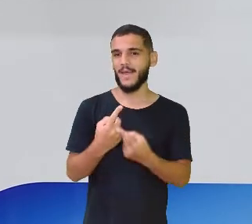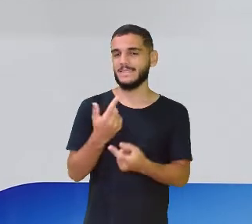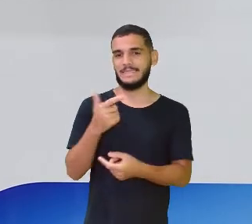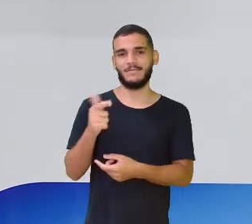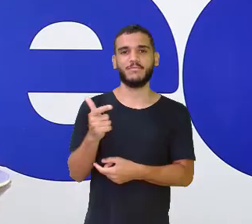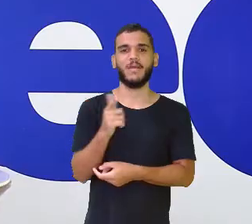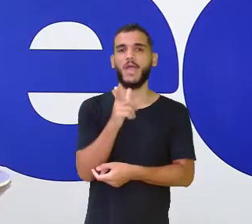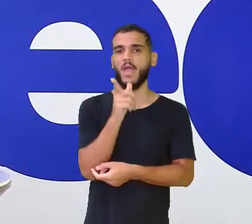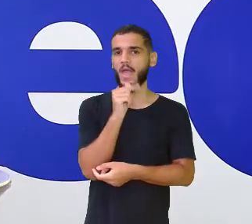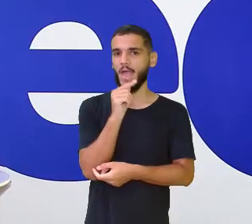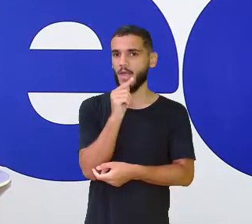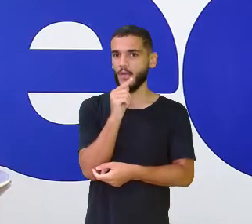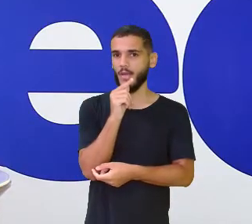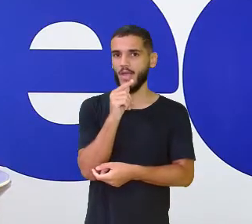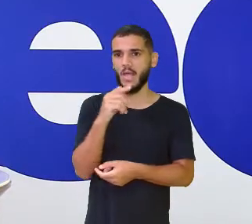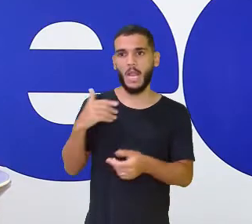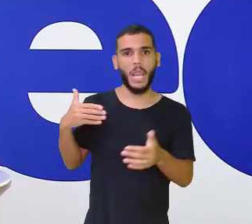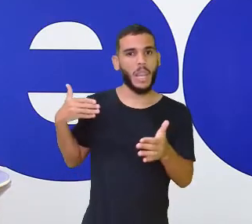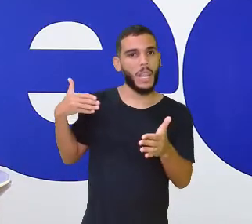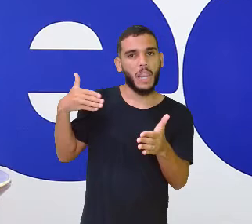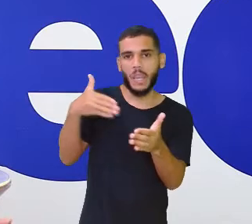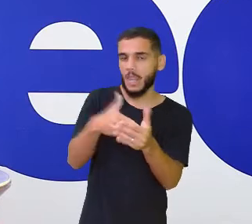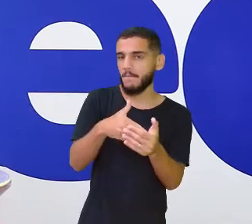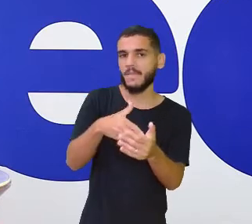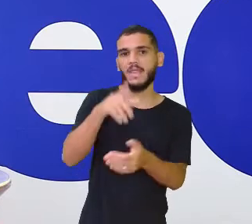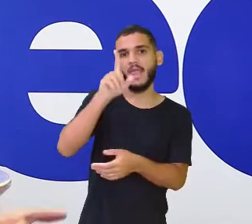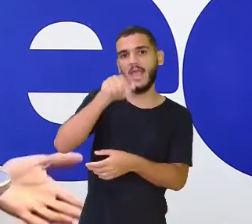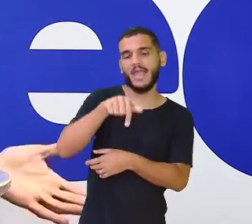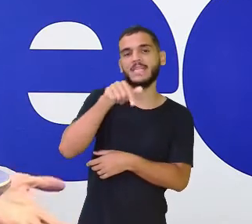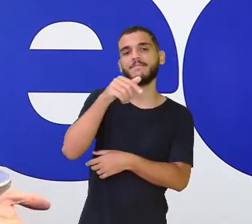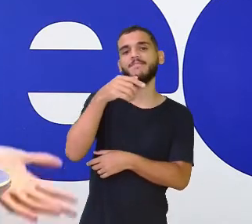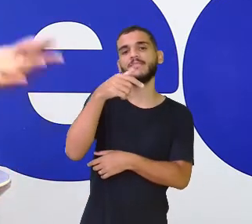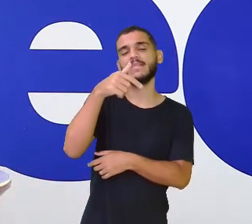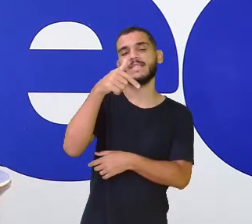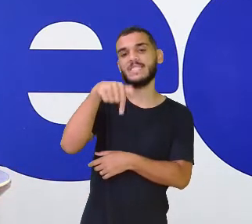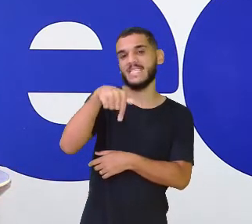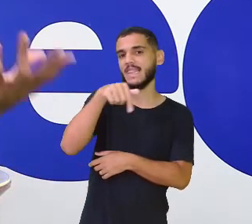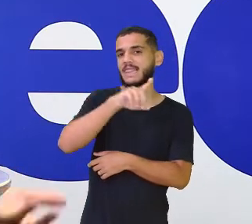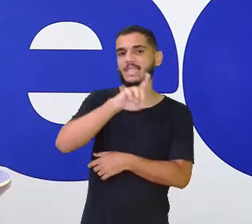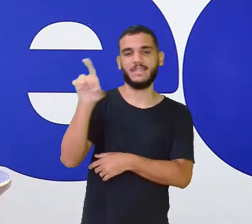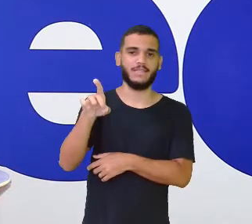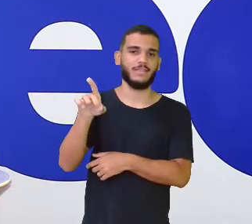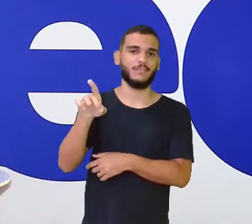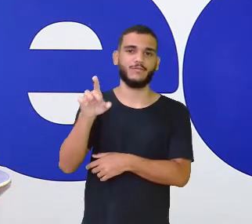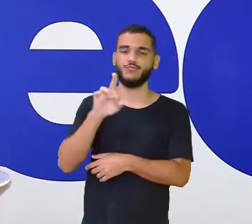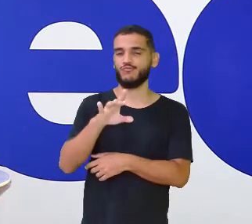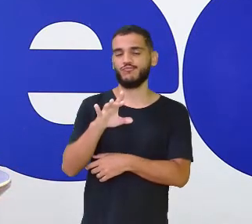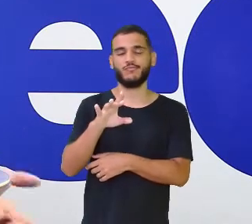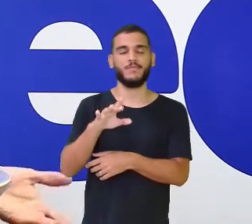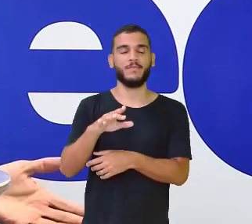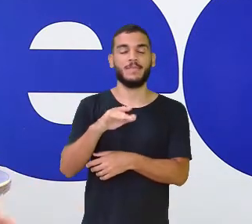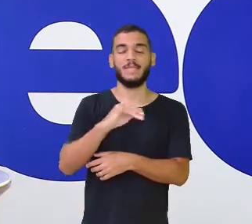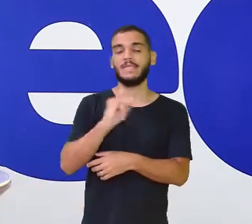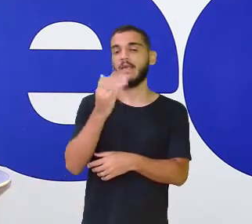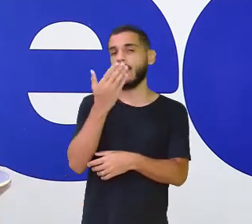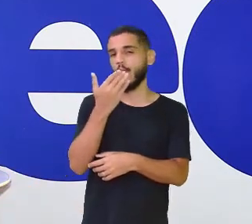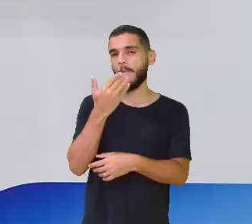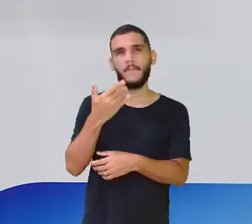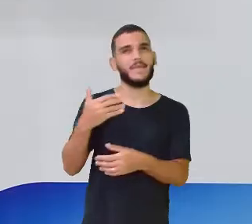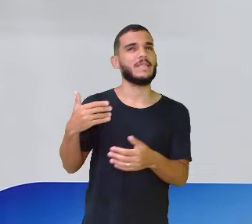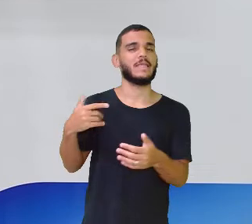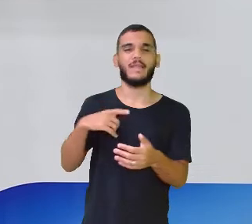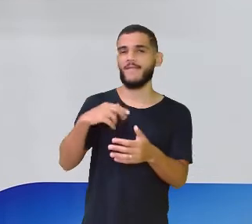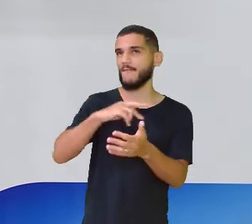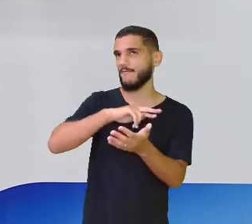Márcia? Sabia, né? O nosso corpo precisa de... Aliás, uma boa parte do nosso corpo é água, né, E olha